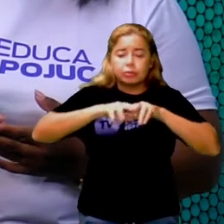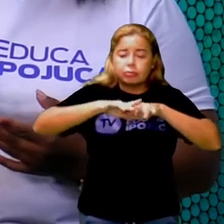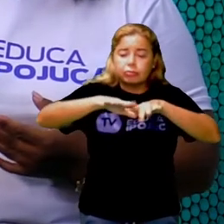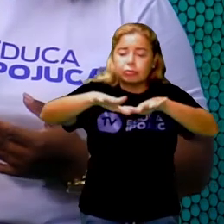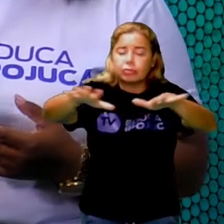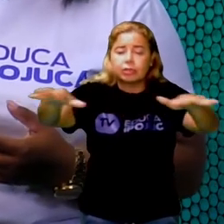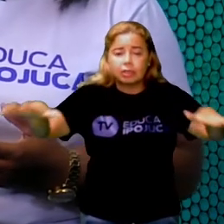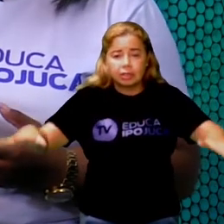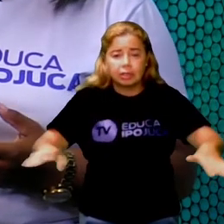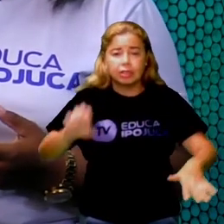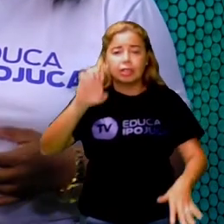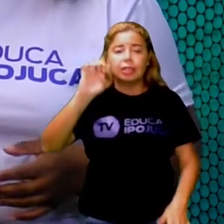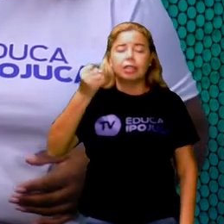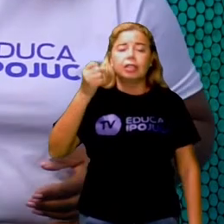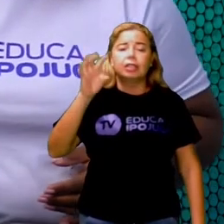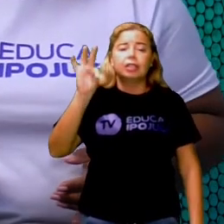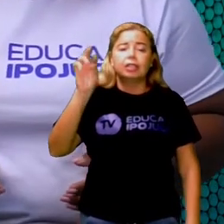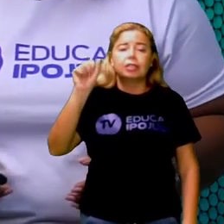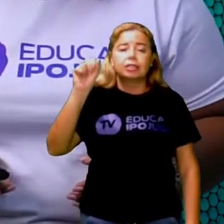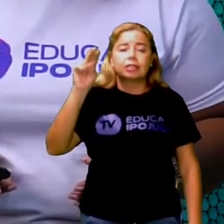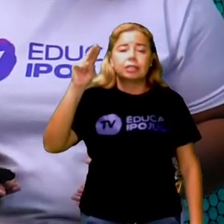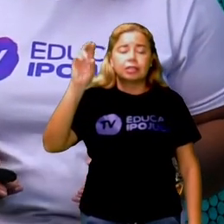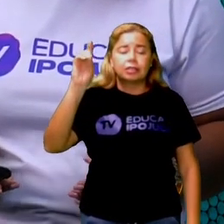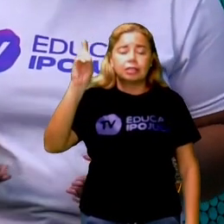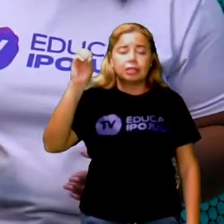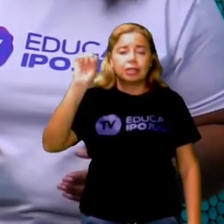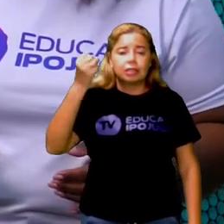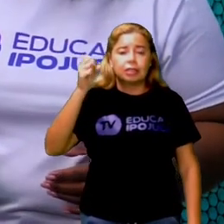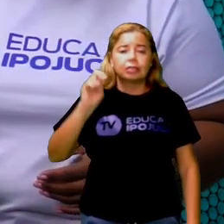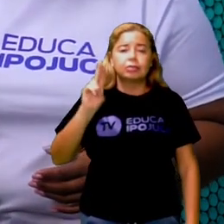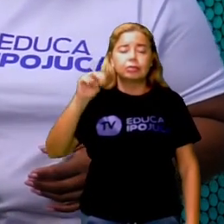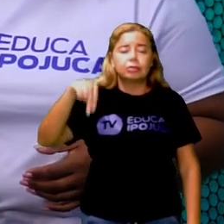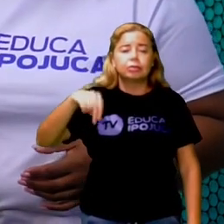em seguida, a Europa.